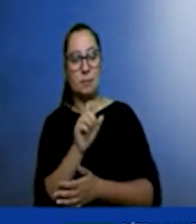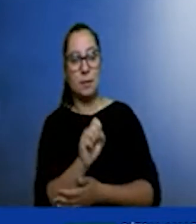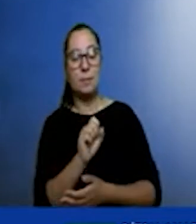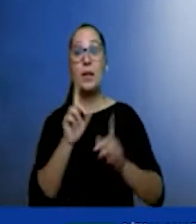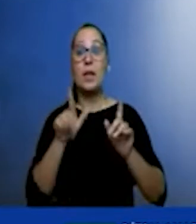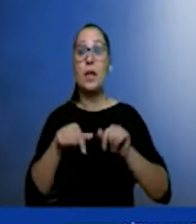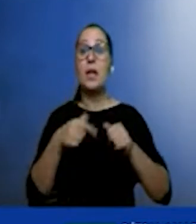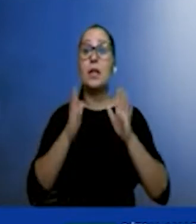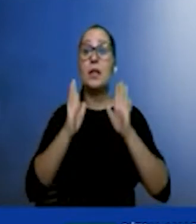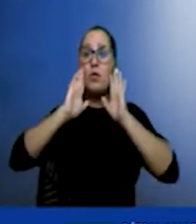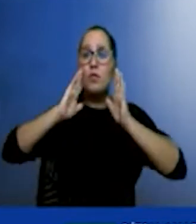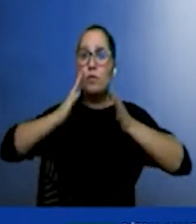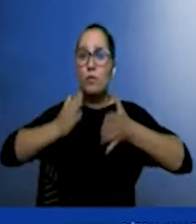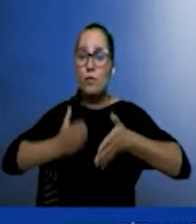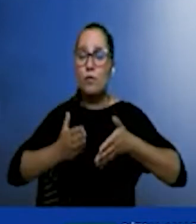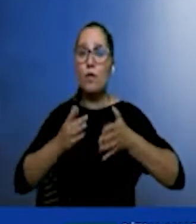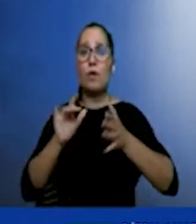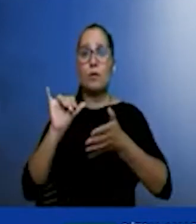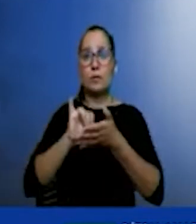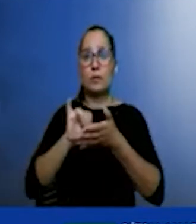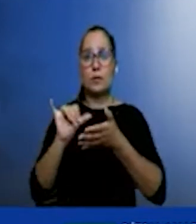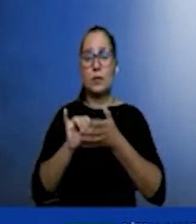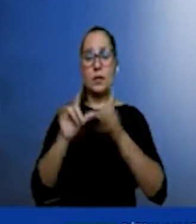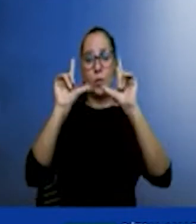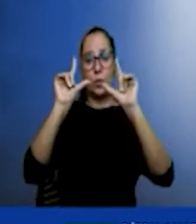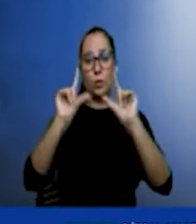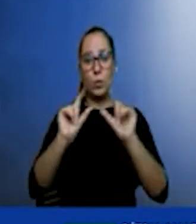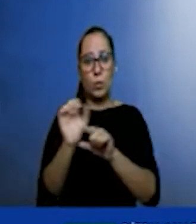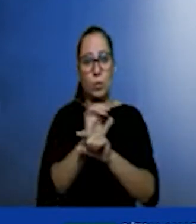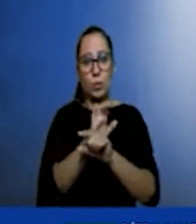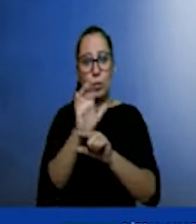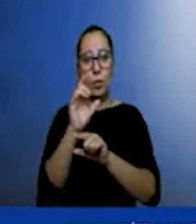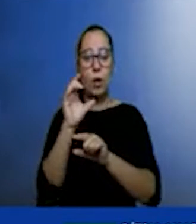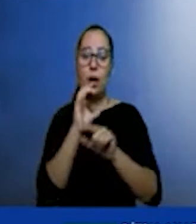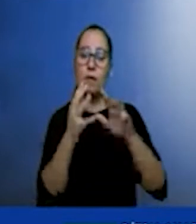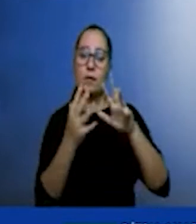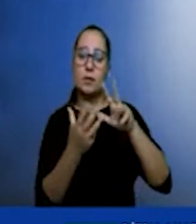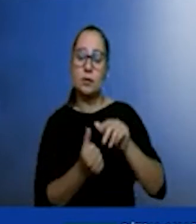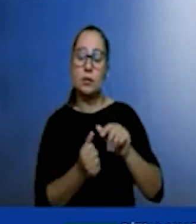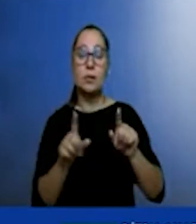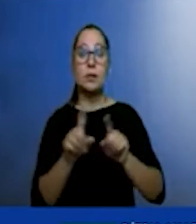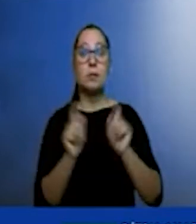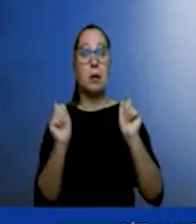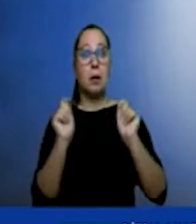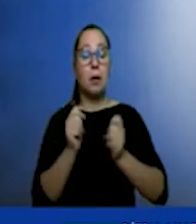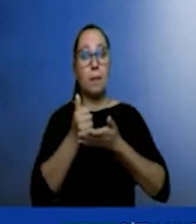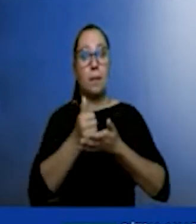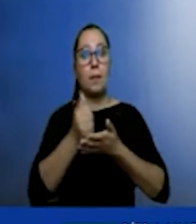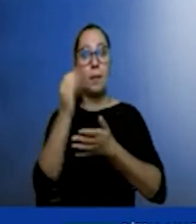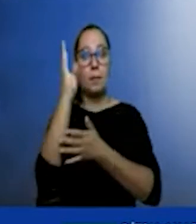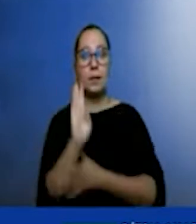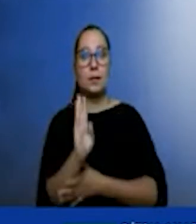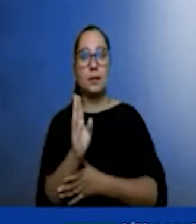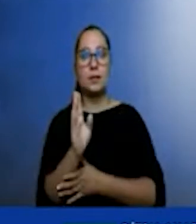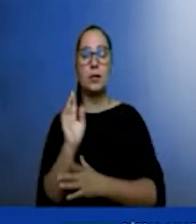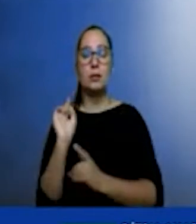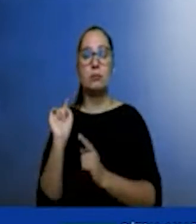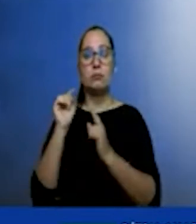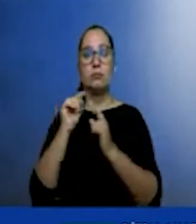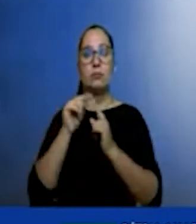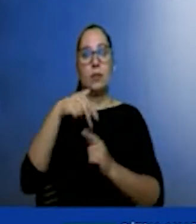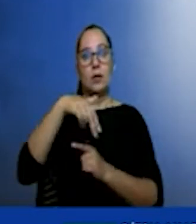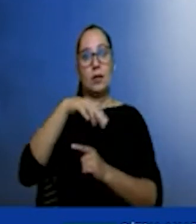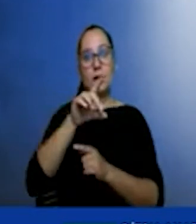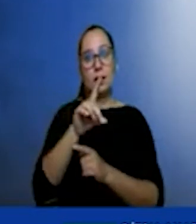de reduções de emissões de gases de efeito estufa e suportar o Brasil aí a cumprir com as NDCs, né? E